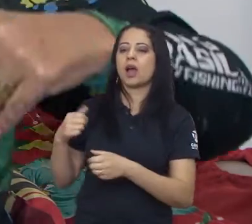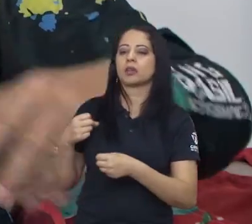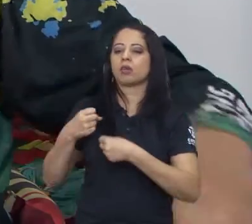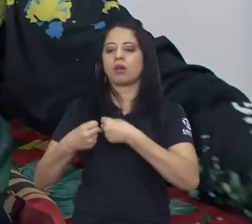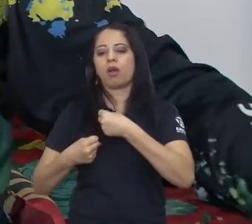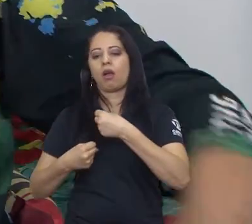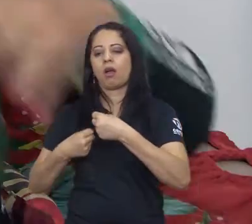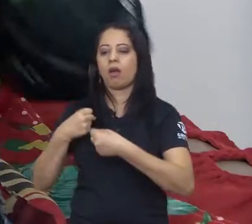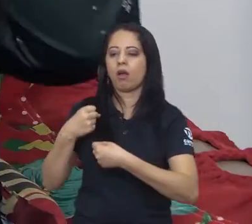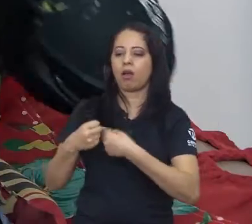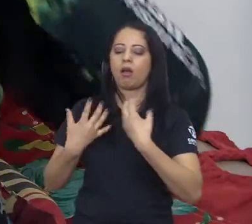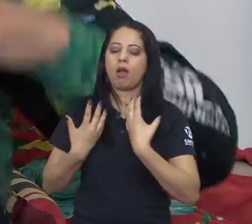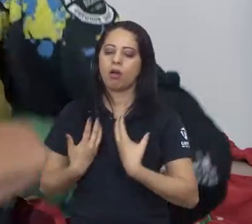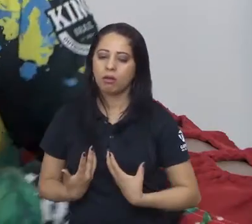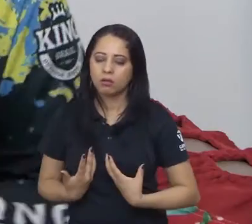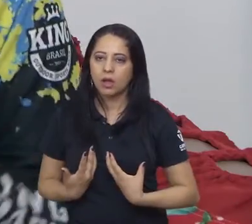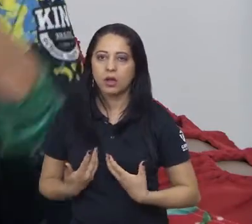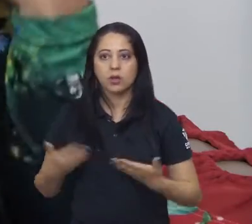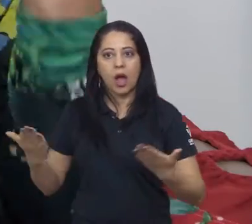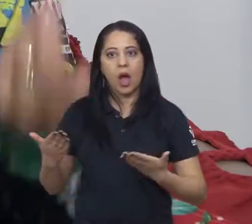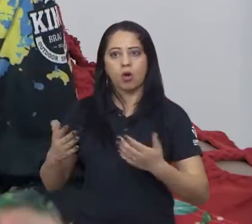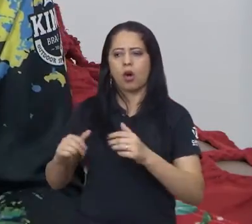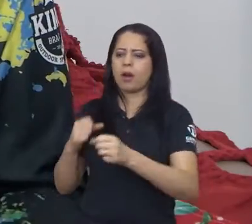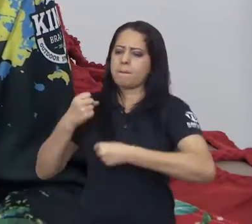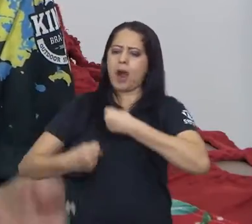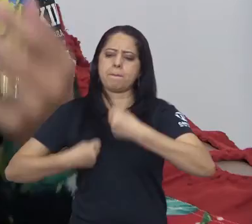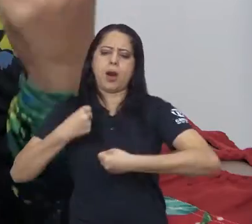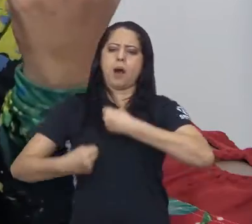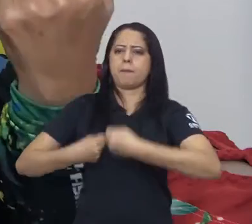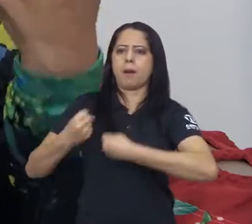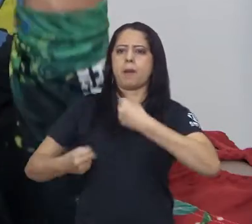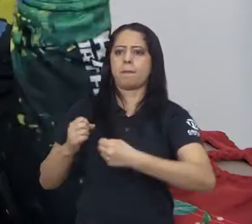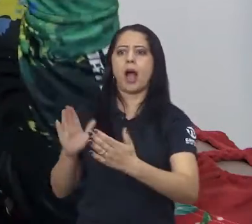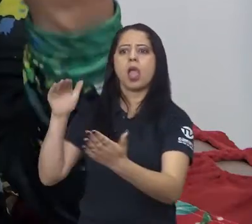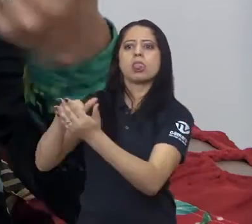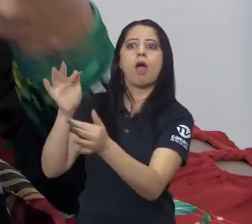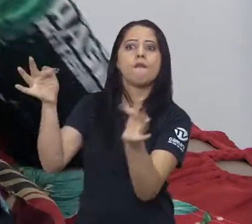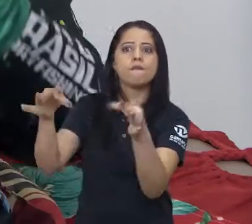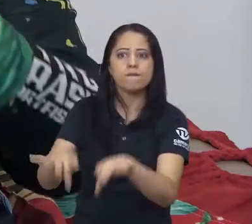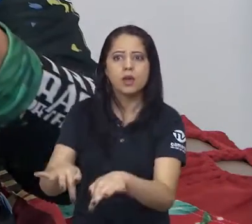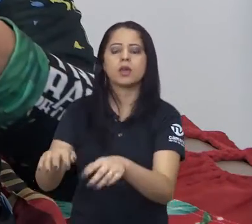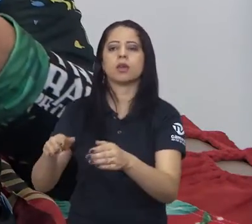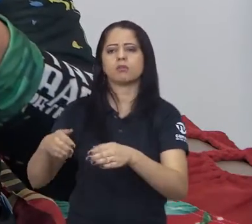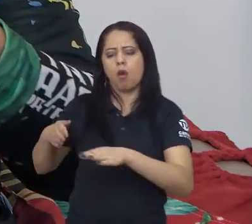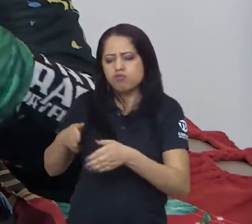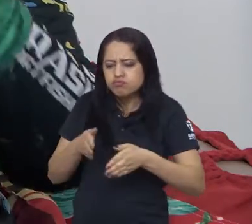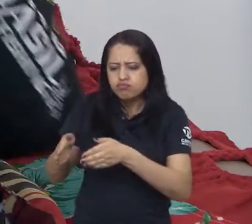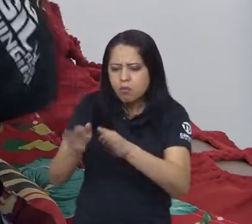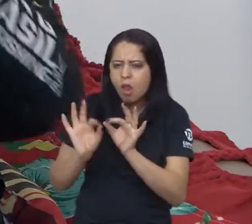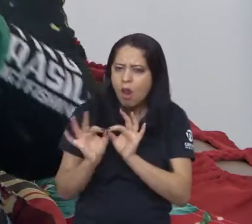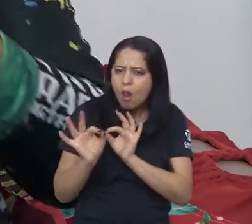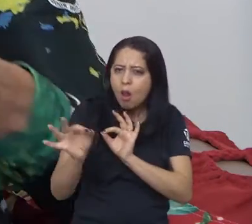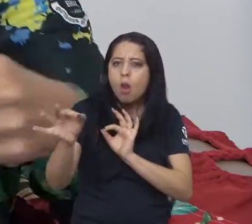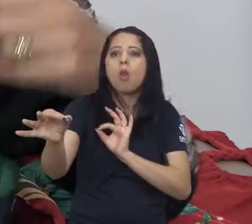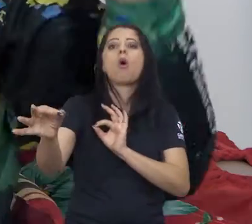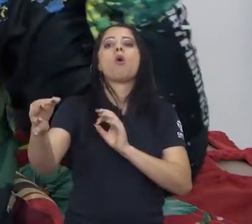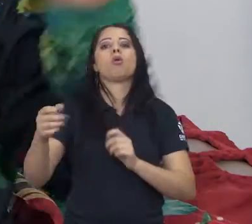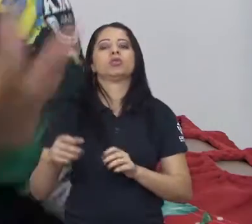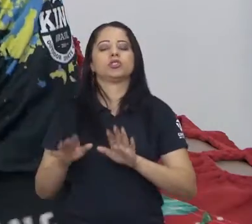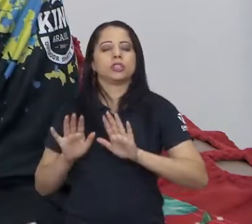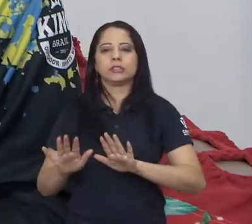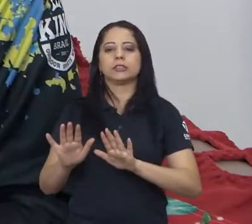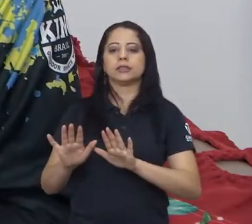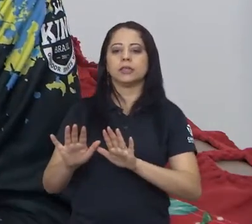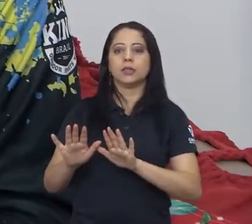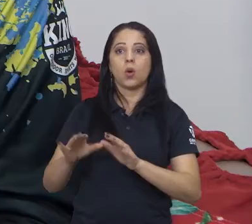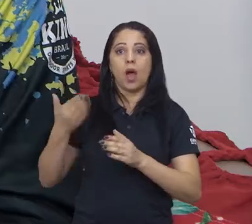da Cambuí agora a gente já vai até o final e pedalar a gente pedala e vai até o final da Cambuí vai até a Vila Industrial